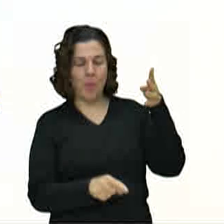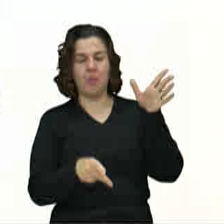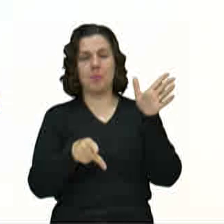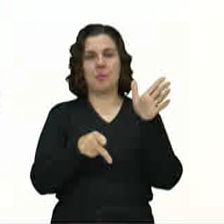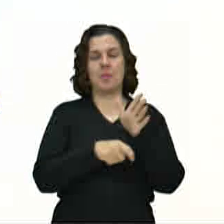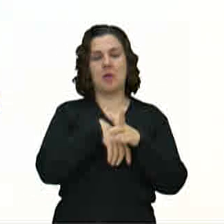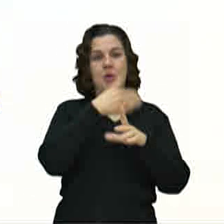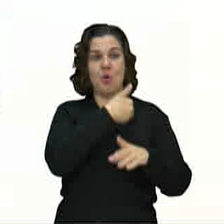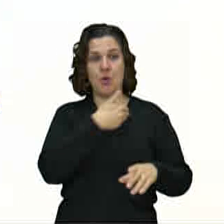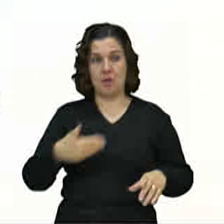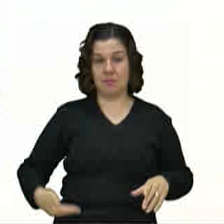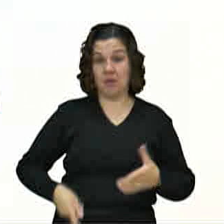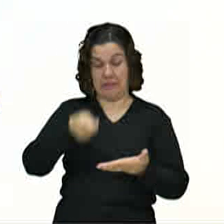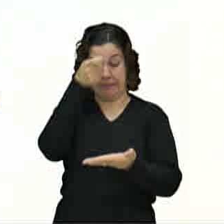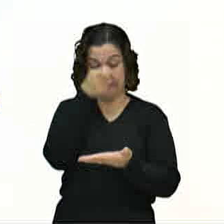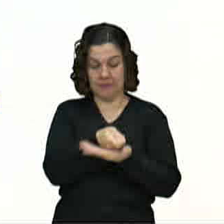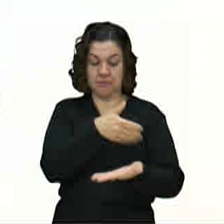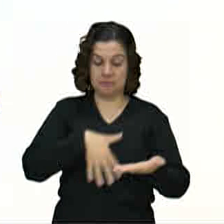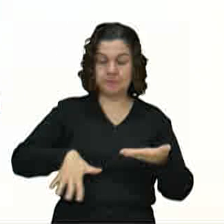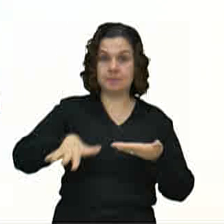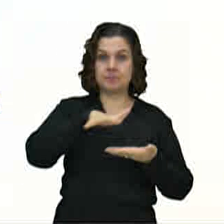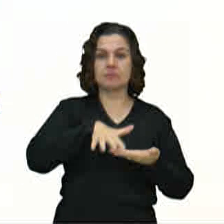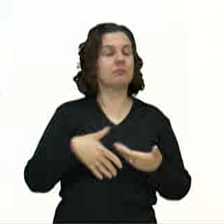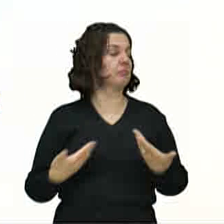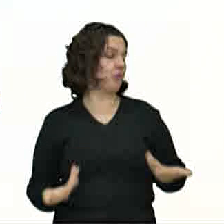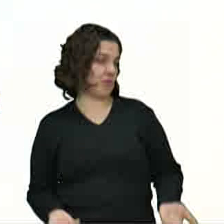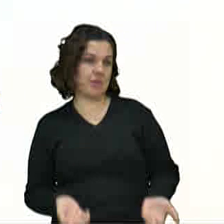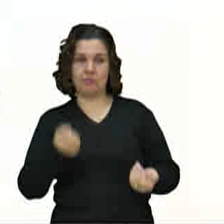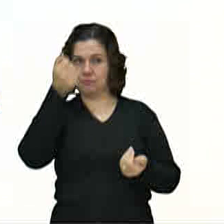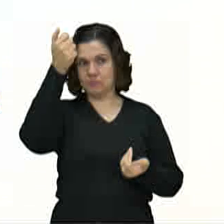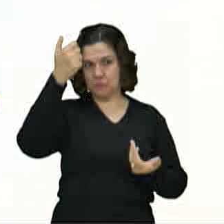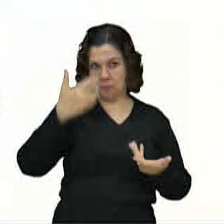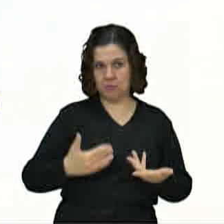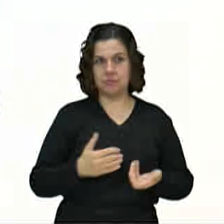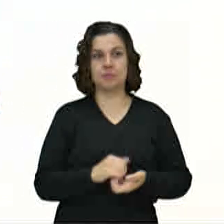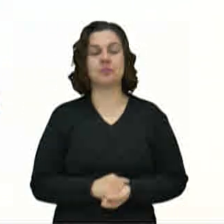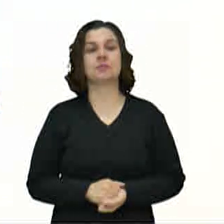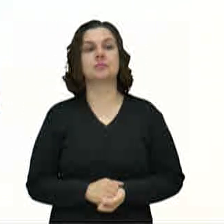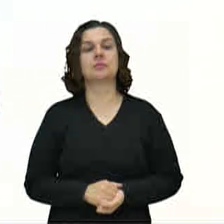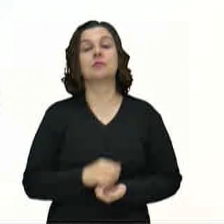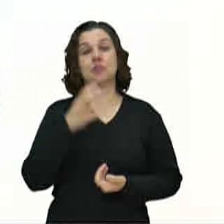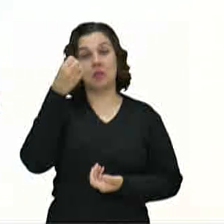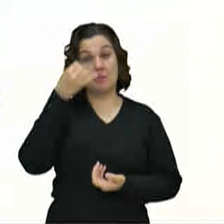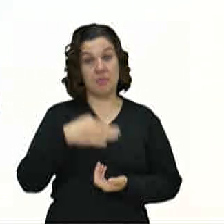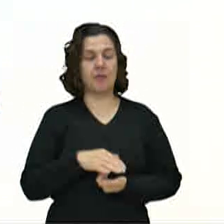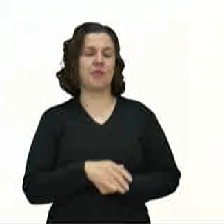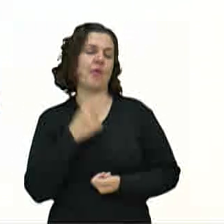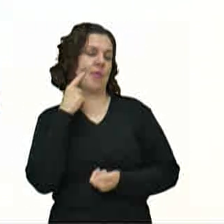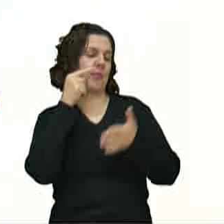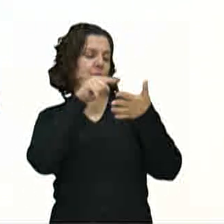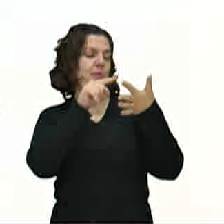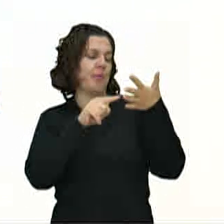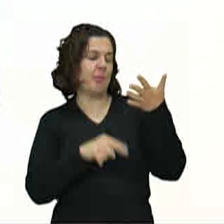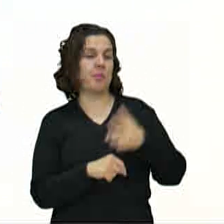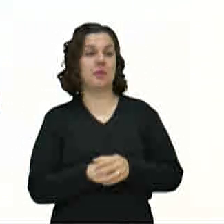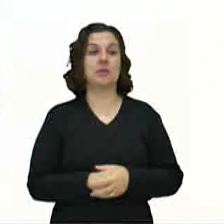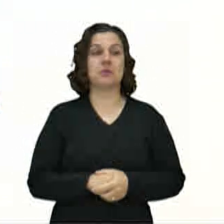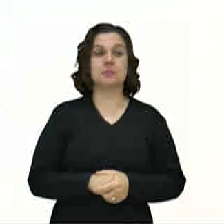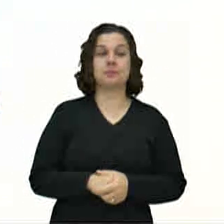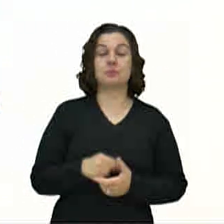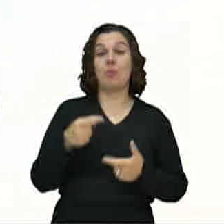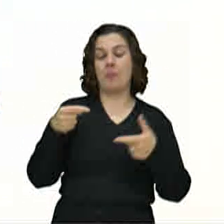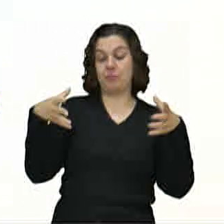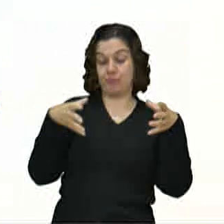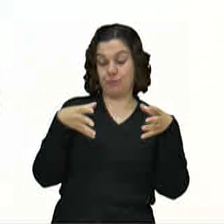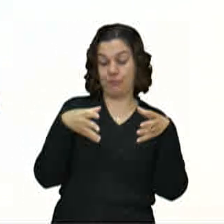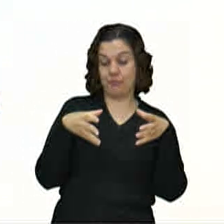de um governo totalitário. Tranquilo, eu te mostrei algumas telas antes, a gente conversou. Eu citei aqui algumas, como por